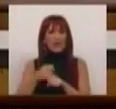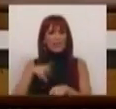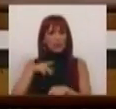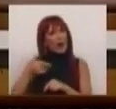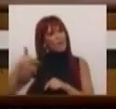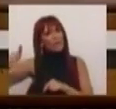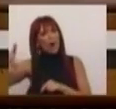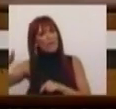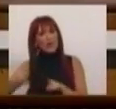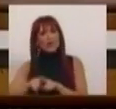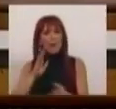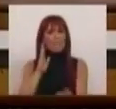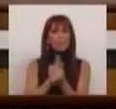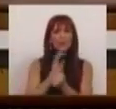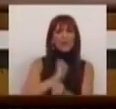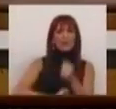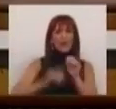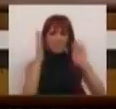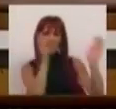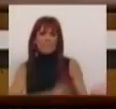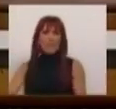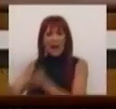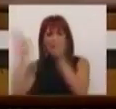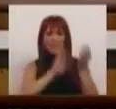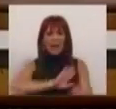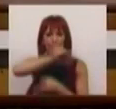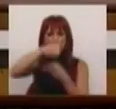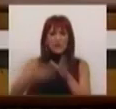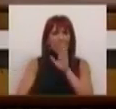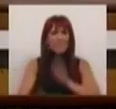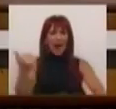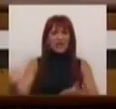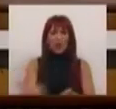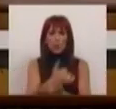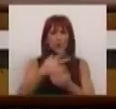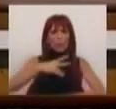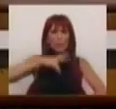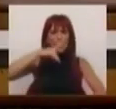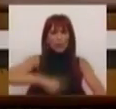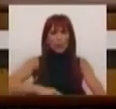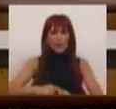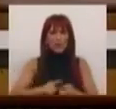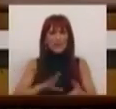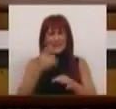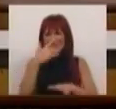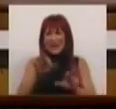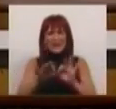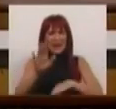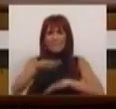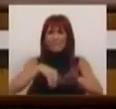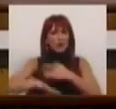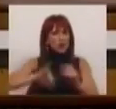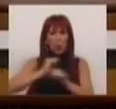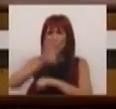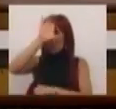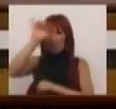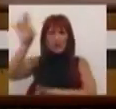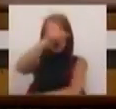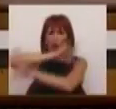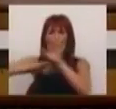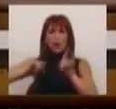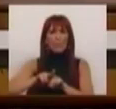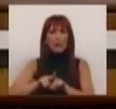país, cujo processo produtivo incorpore maiores recursos nacionais, à semelhança do que é feito noutros países